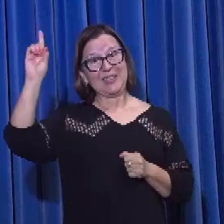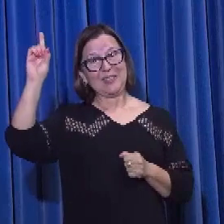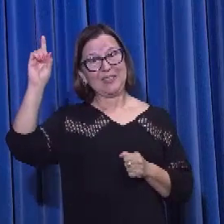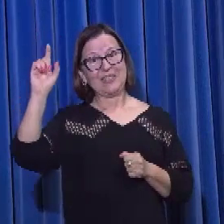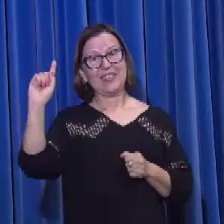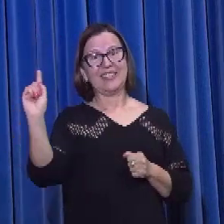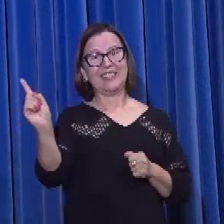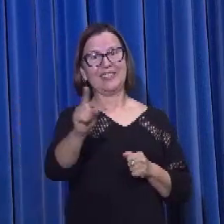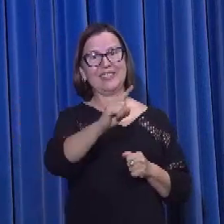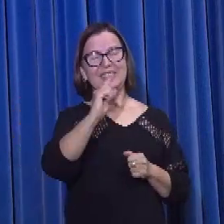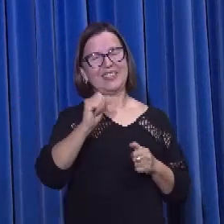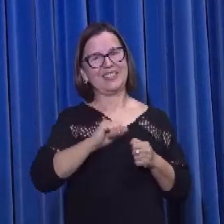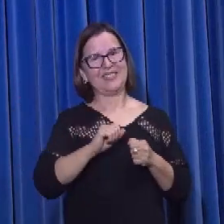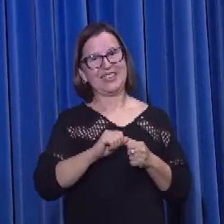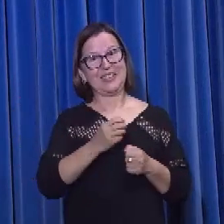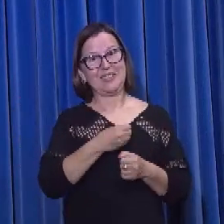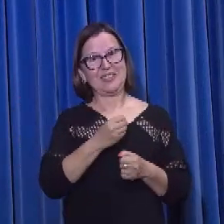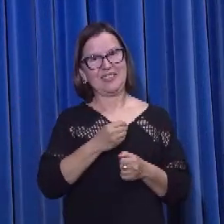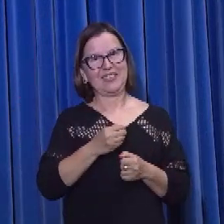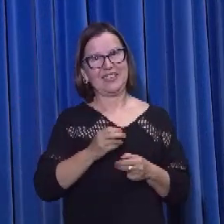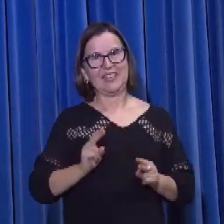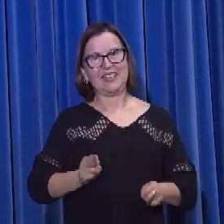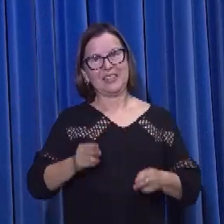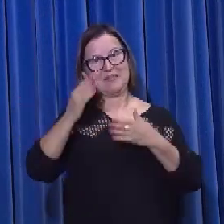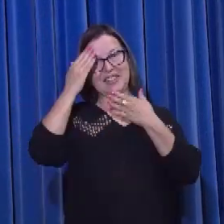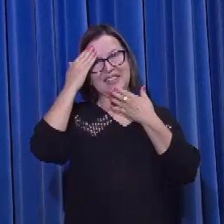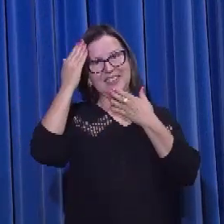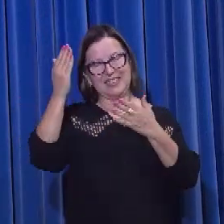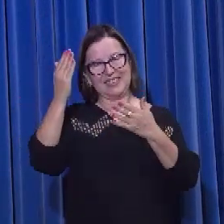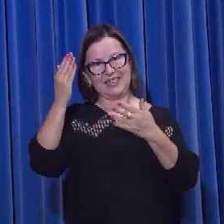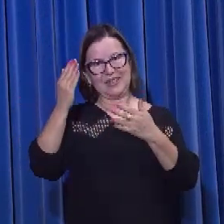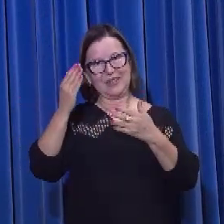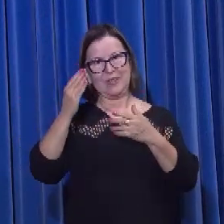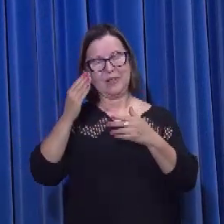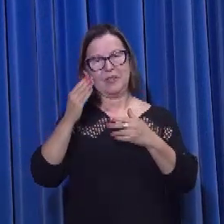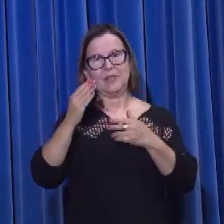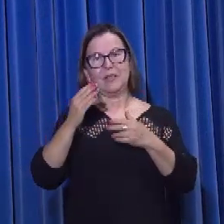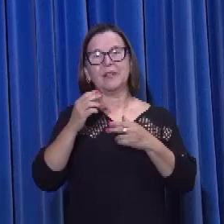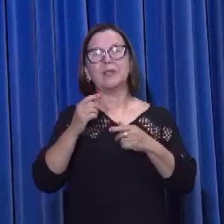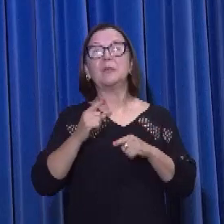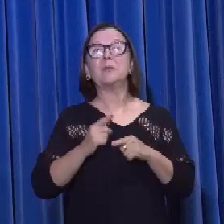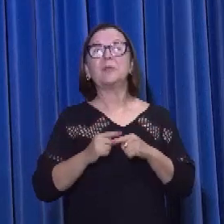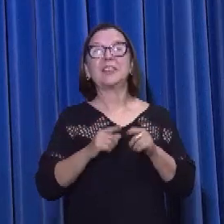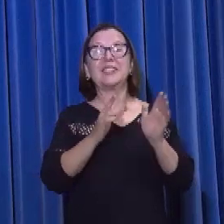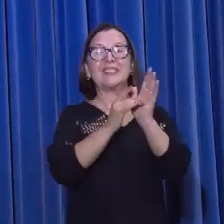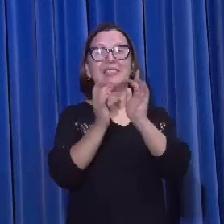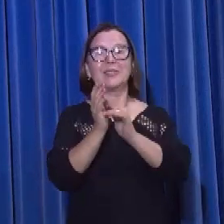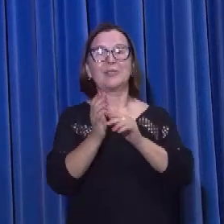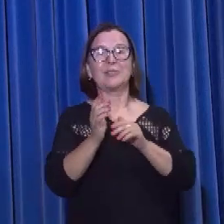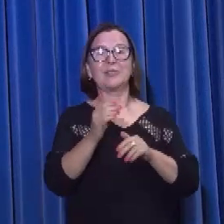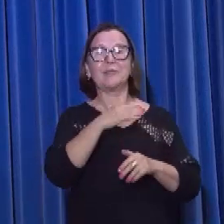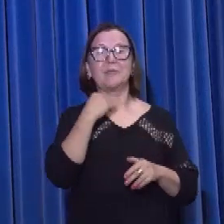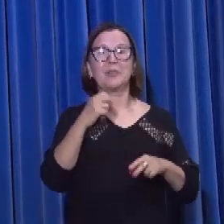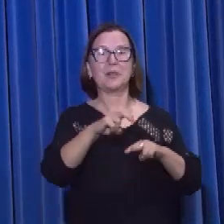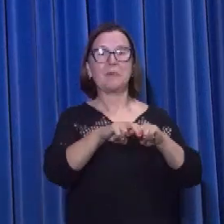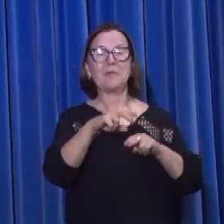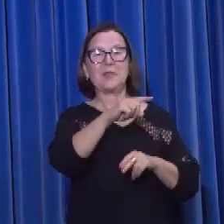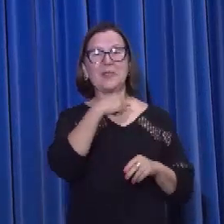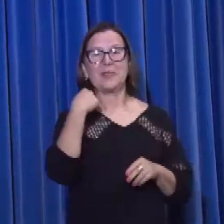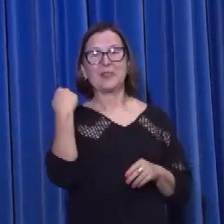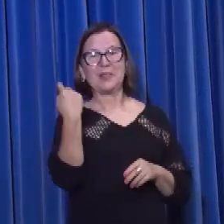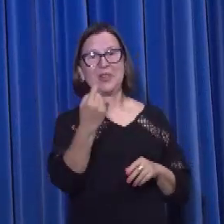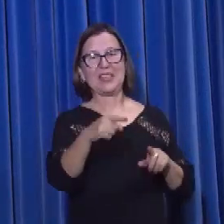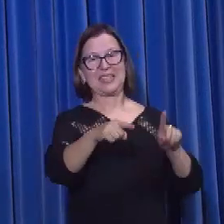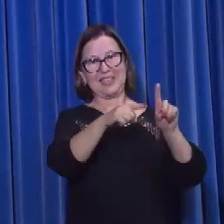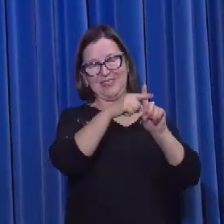gratidão pelo fato dele ter morrido por nós na cruz e na sua ressurreição ter